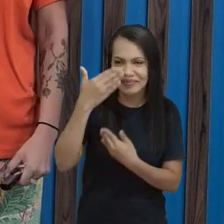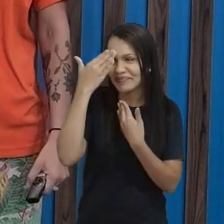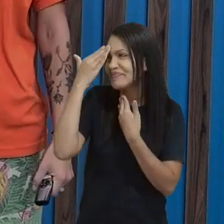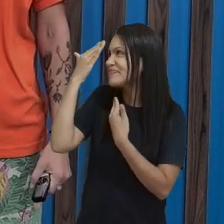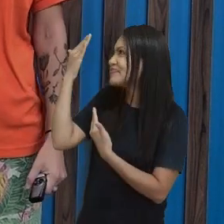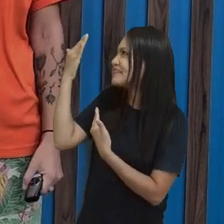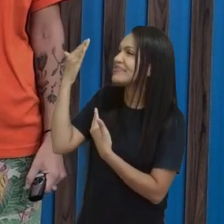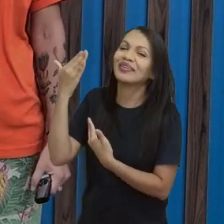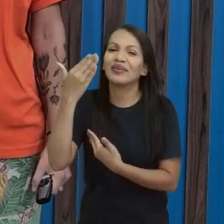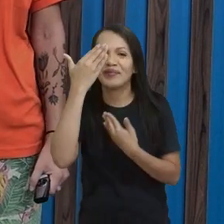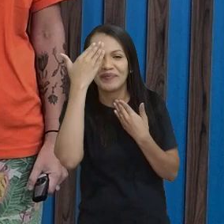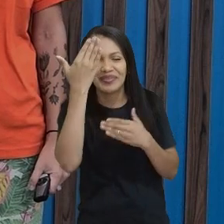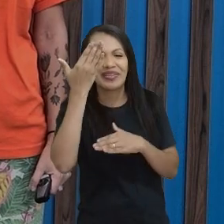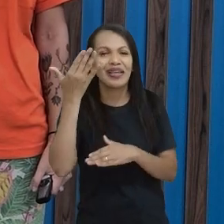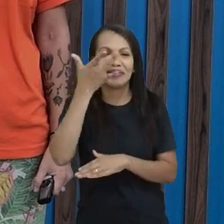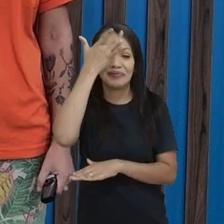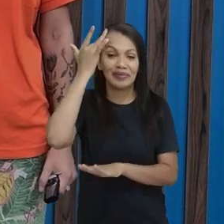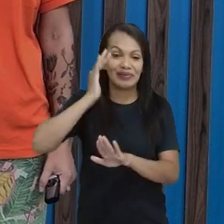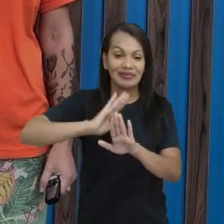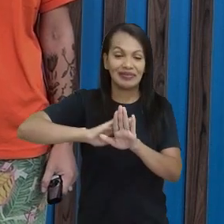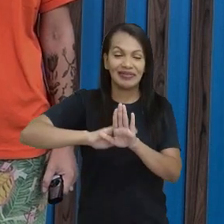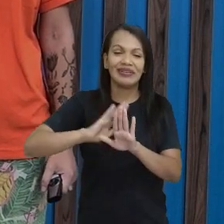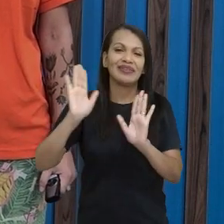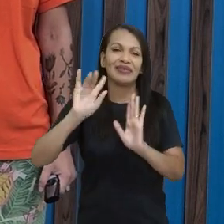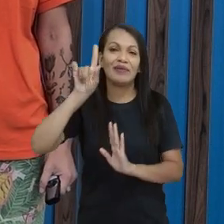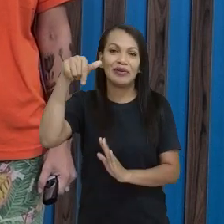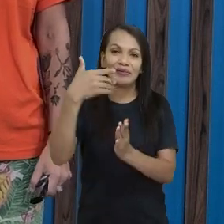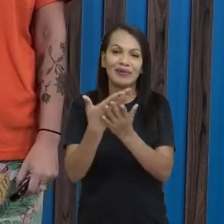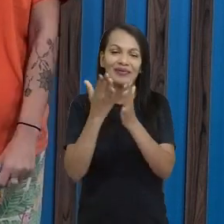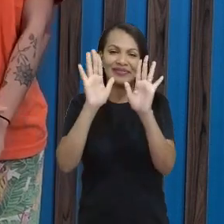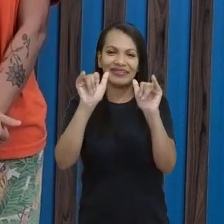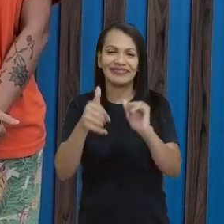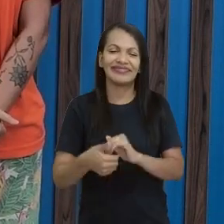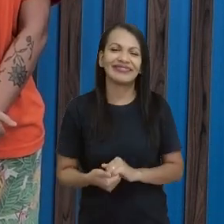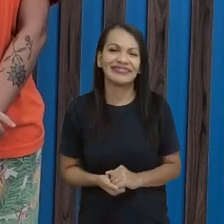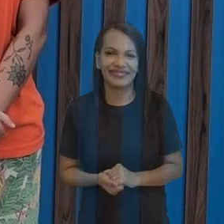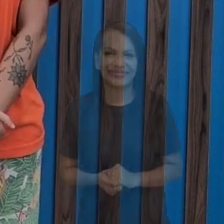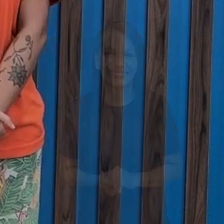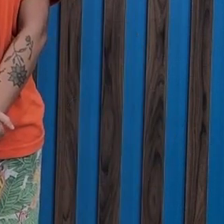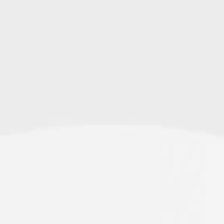Jéssica. Obrigada aí, Stephanie e Devinho. Até a próxima aula. Tchau, tchau.